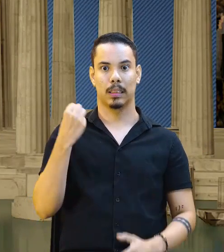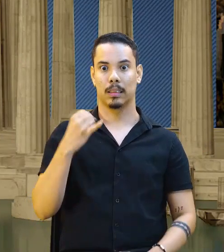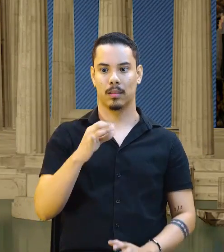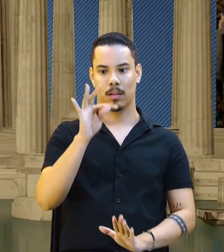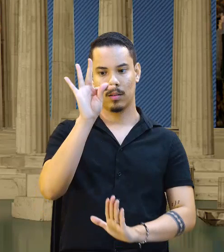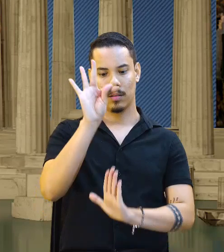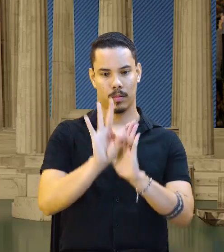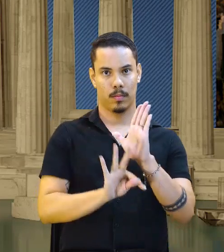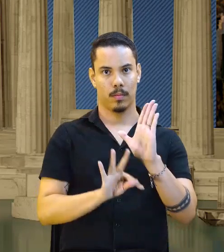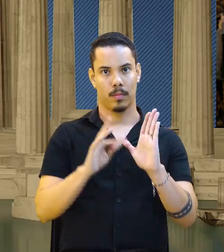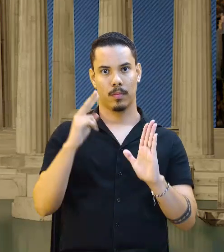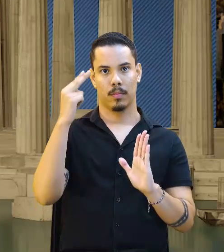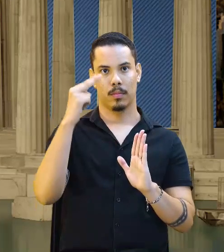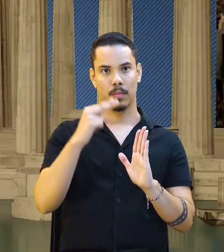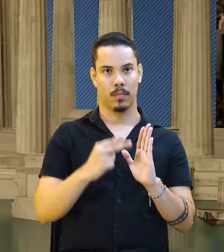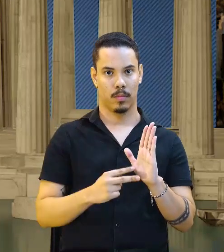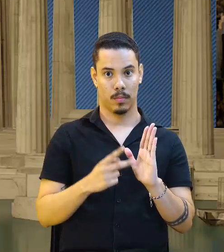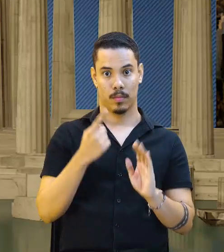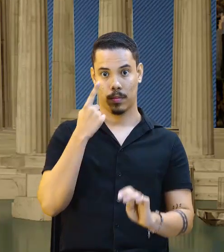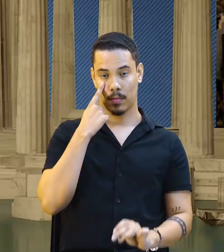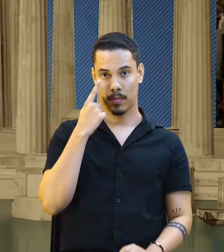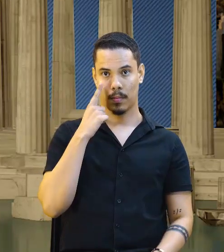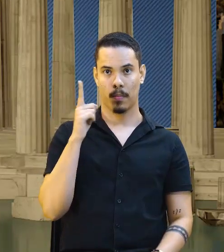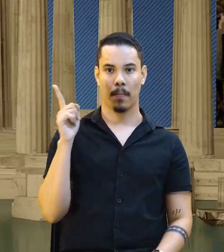Hélio, rapidamente. Vamos lá. Olha só,